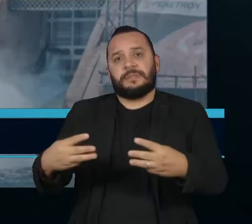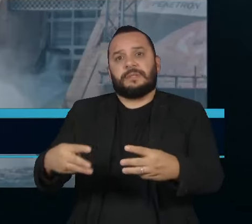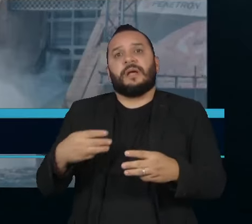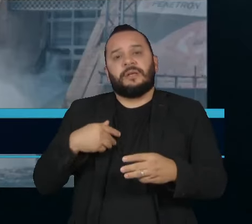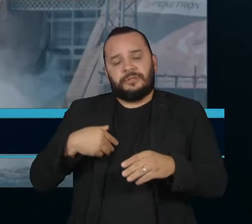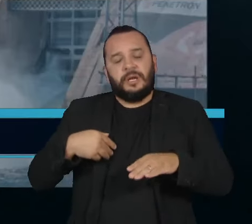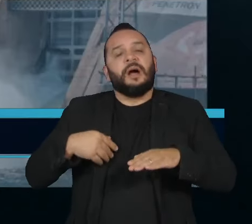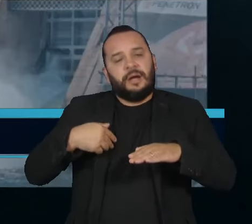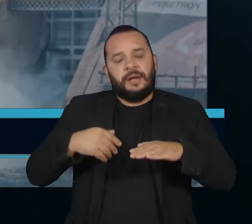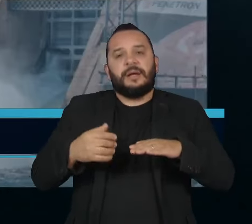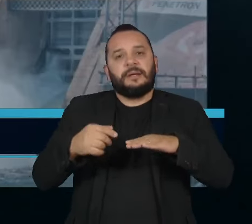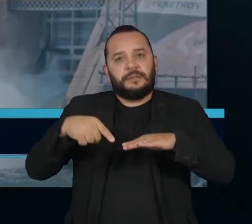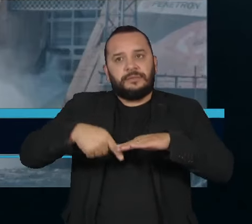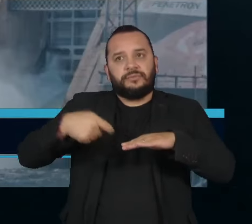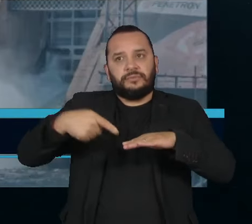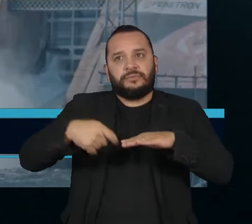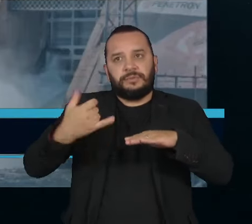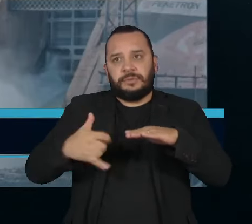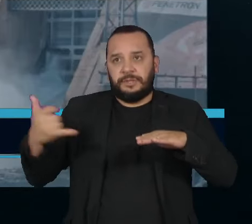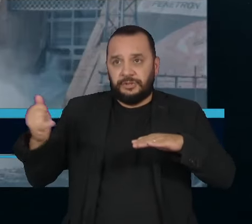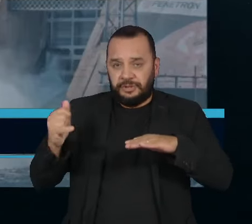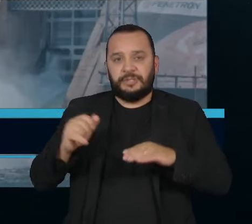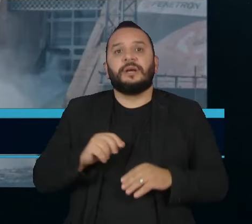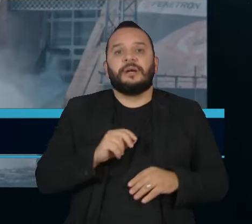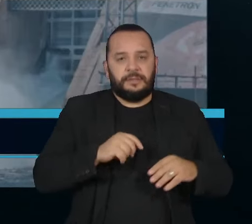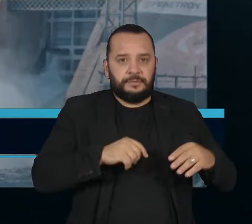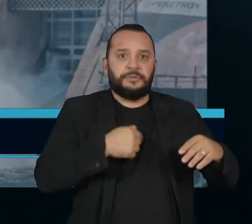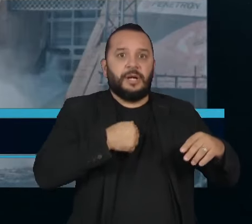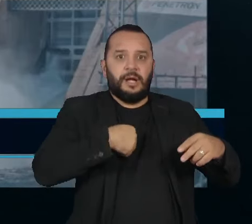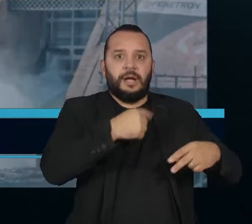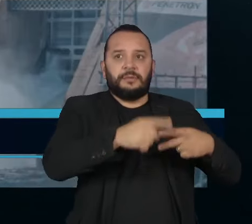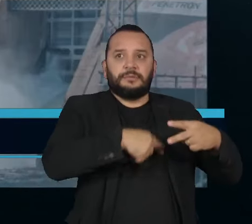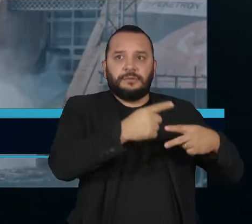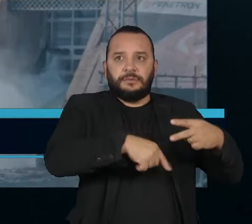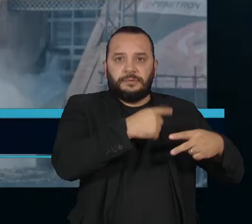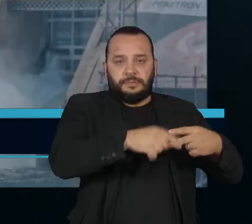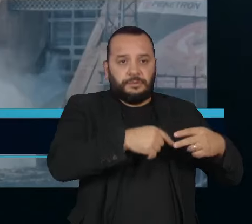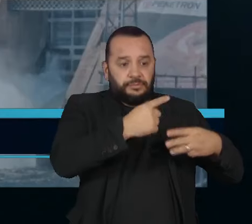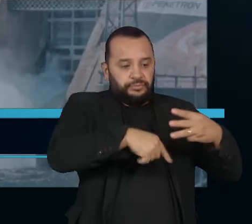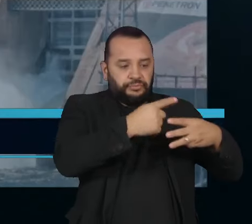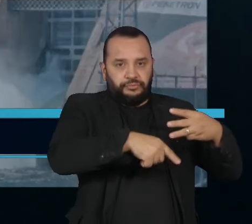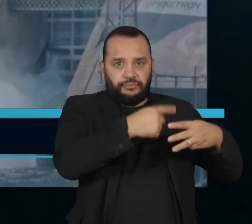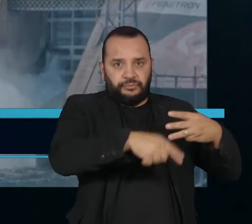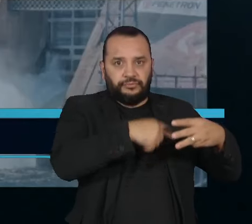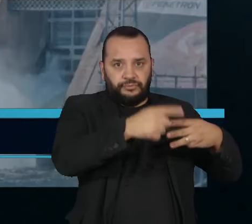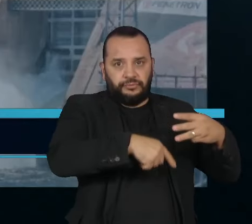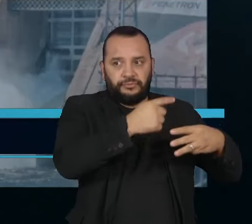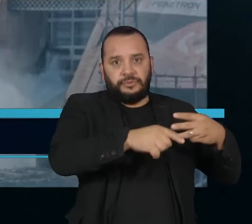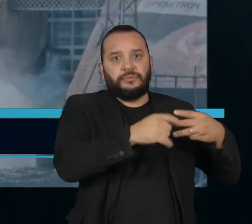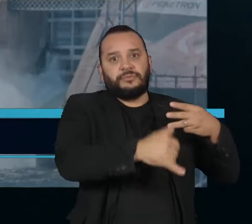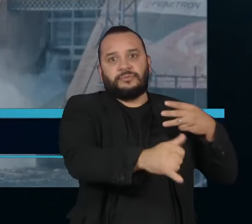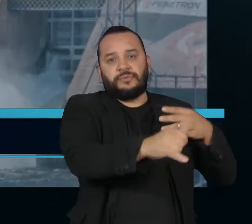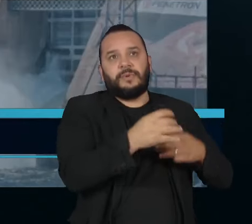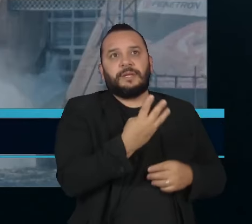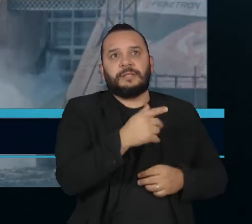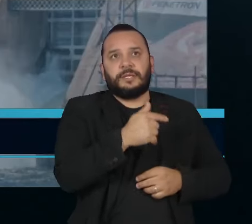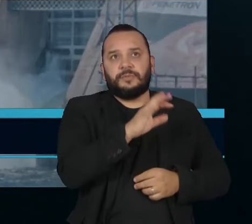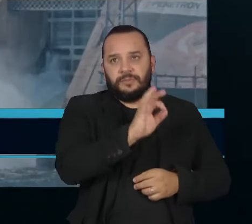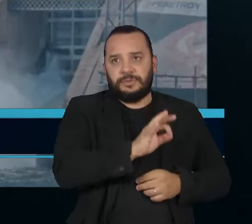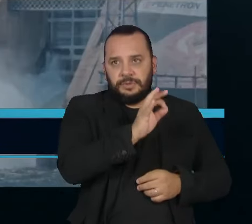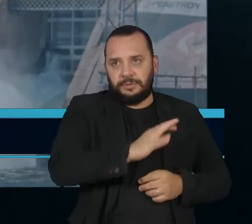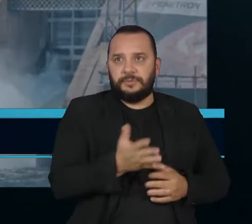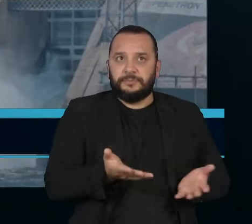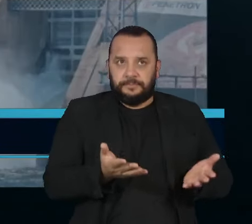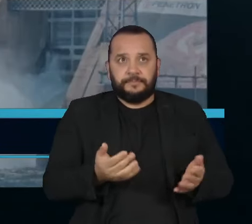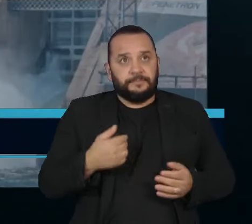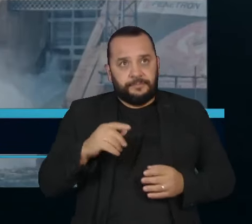energia é que essa participação caia para quase 47% outras fontes devem ocupar esse espaço a